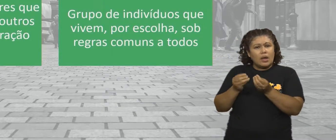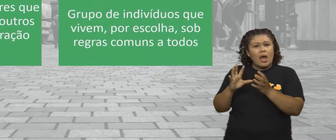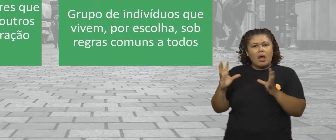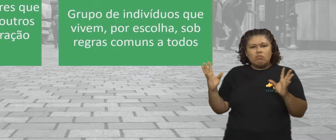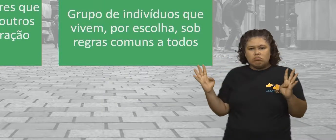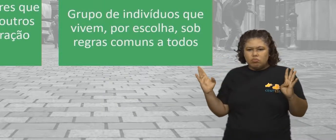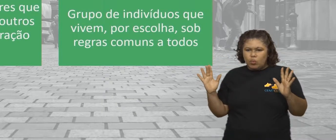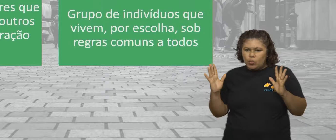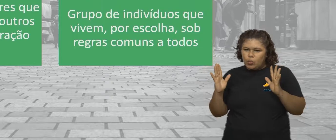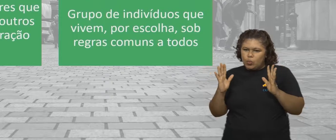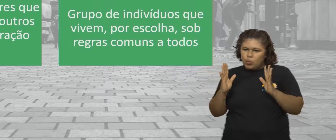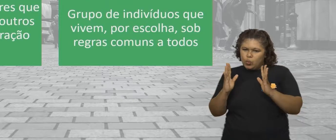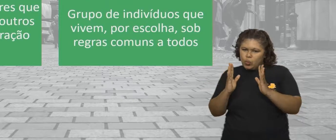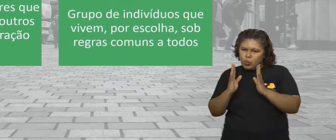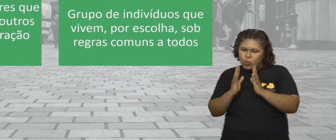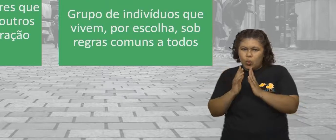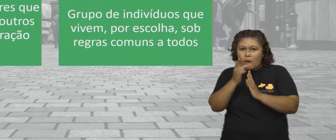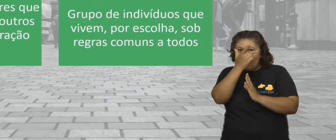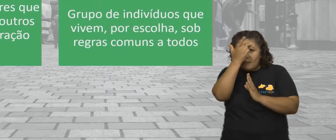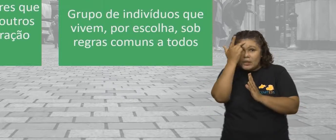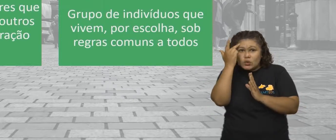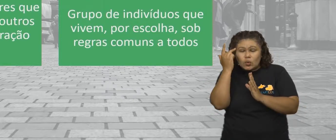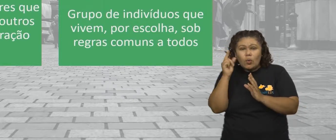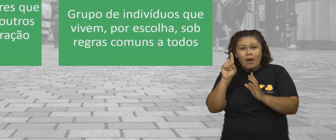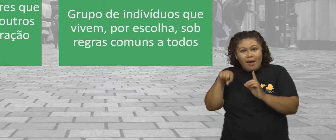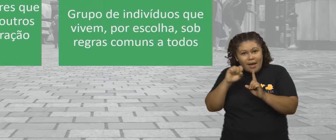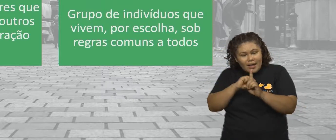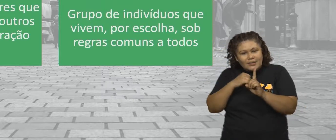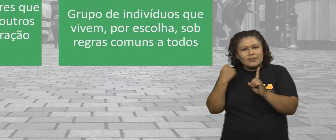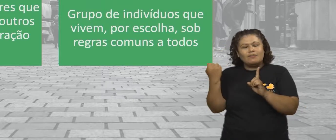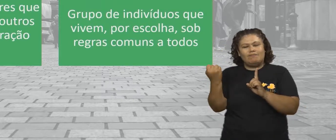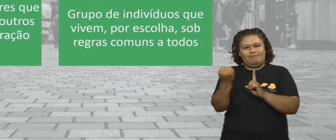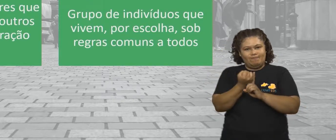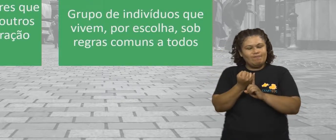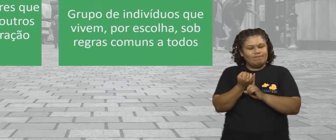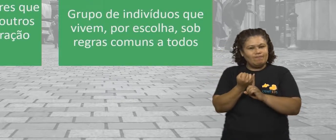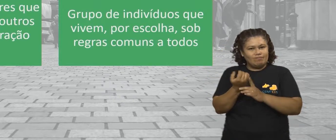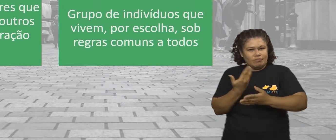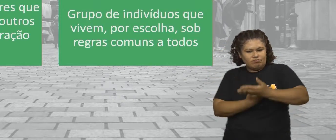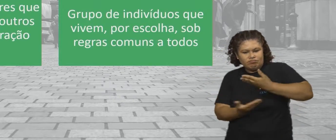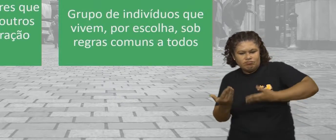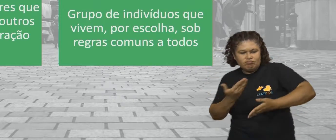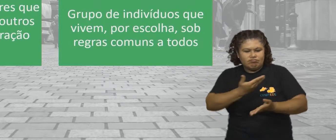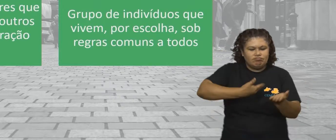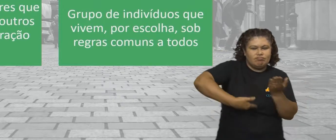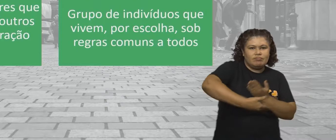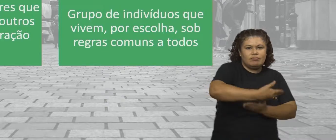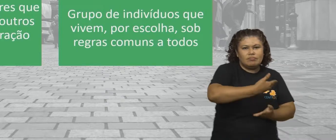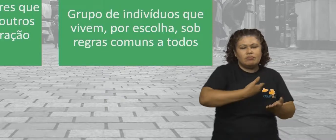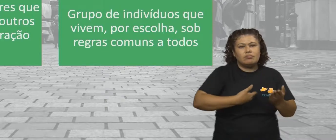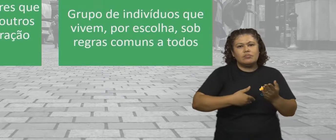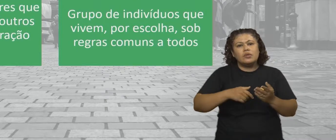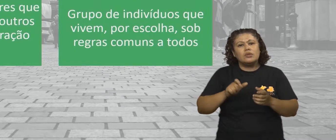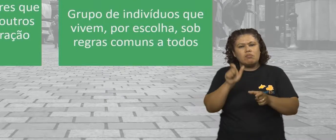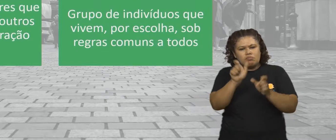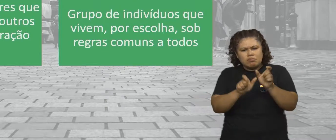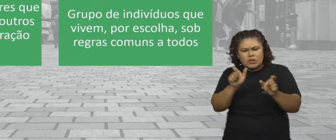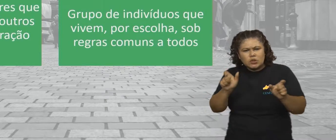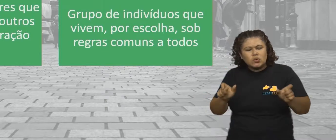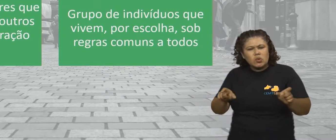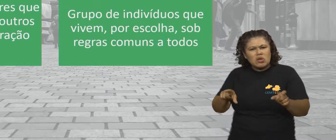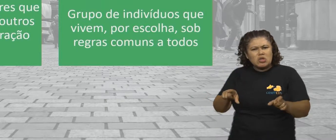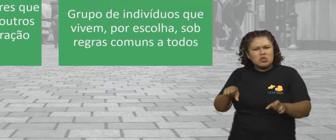seres que convivem em comum com outros seres e em colaboração mútua. Grupo de indivíduos que vivem por